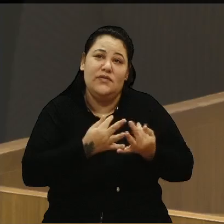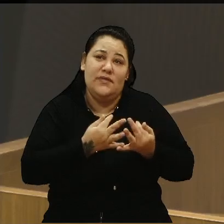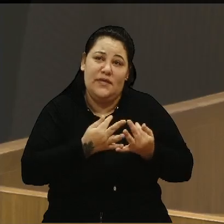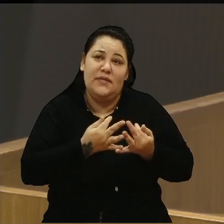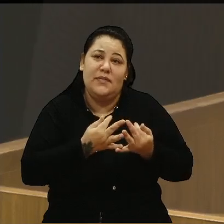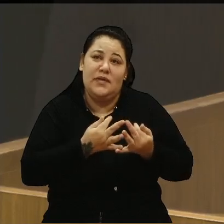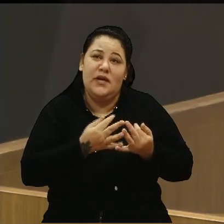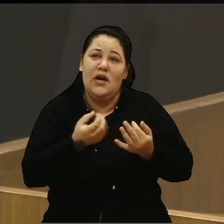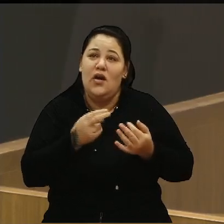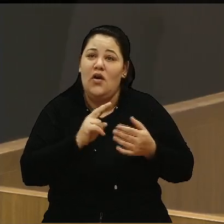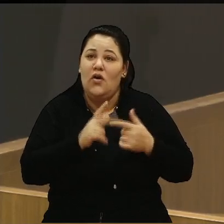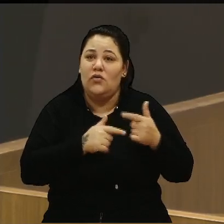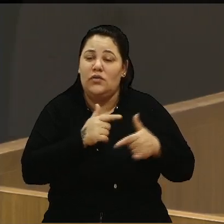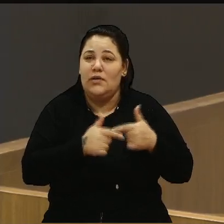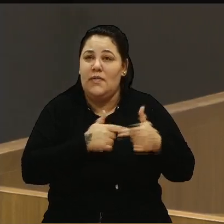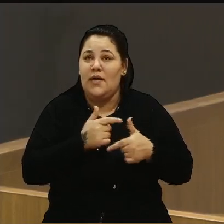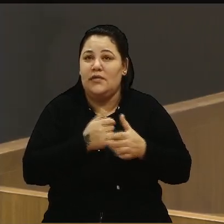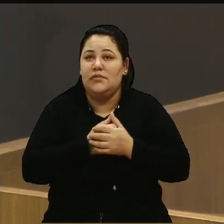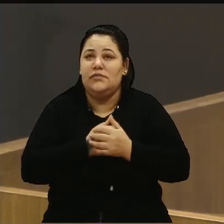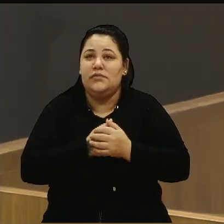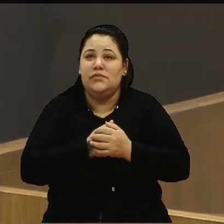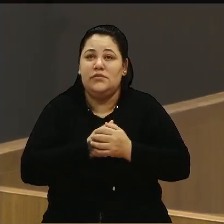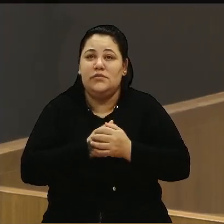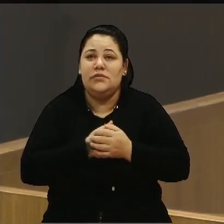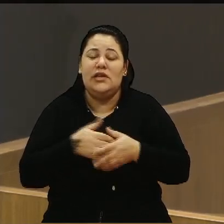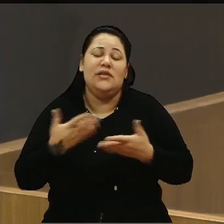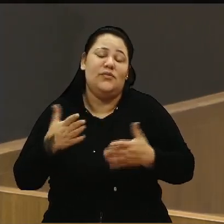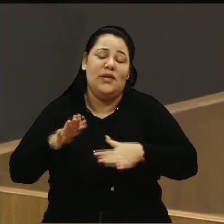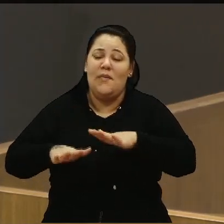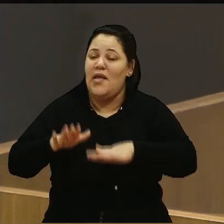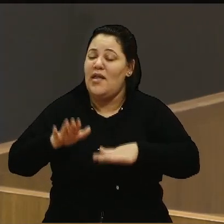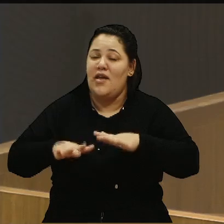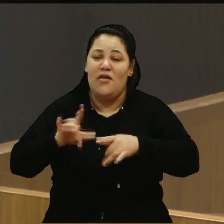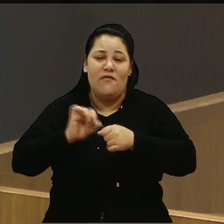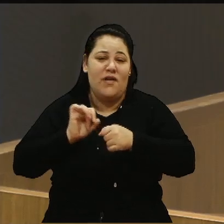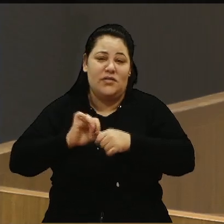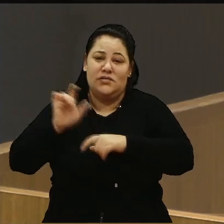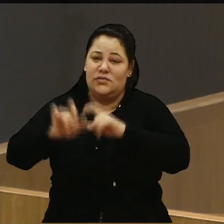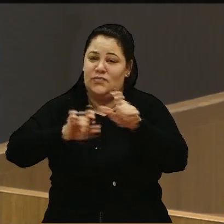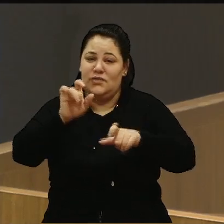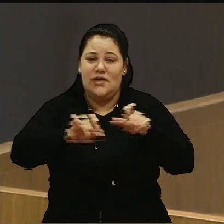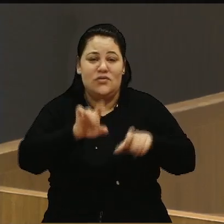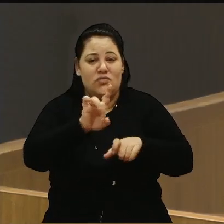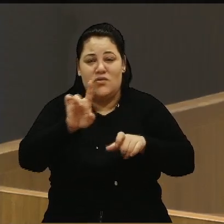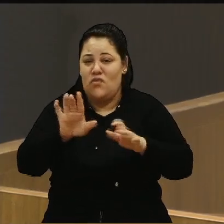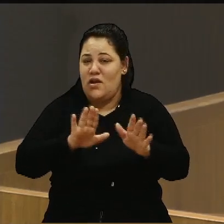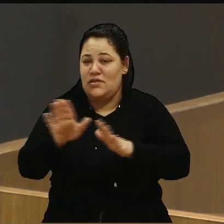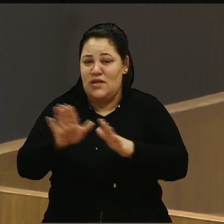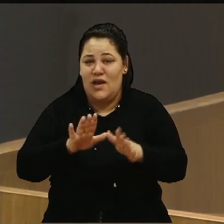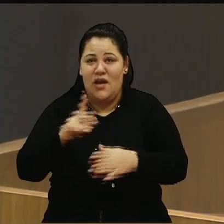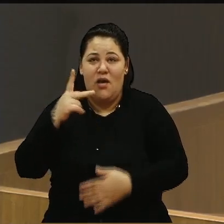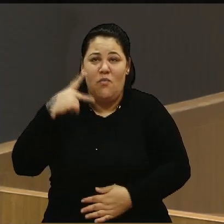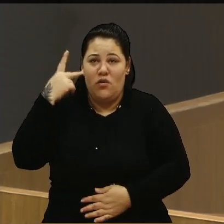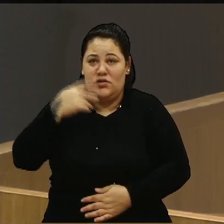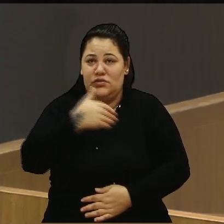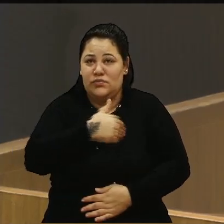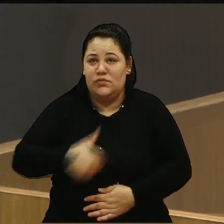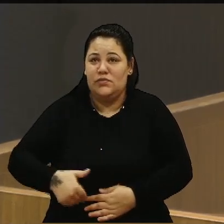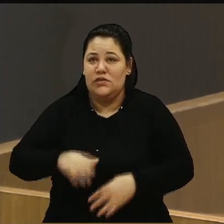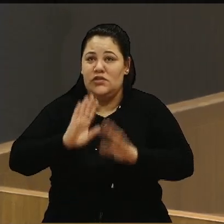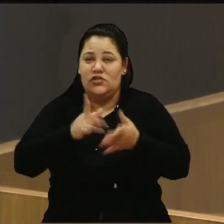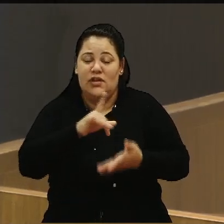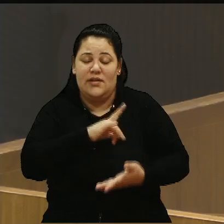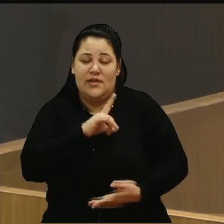do trabalho, Então, independente do motivo que faz com que essas pessoas não acessem as políticas públicas já existentes,